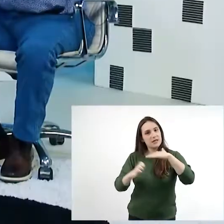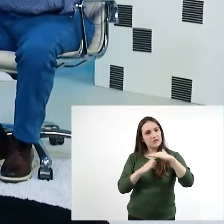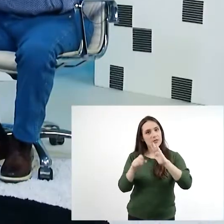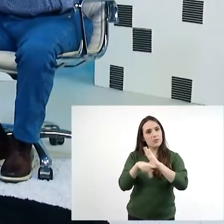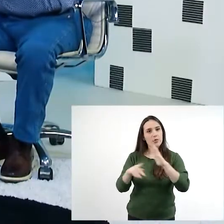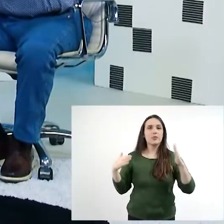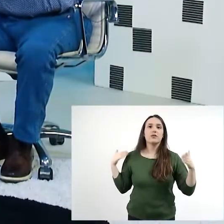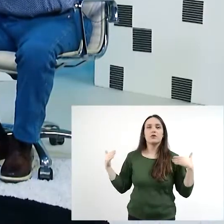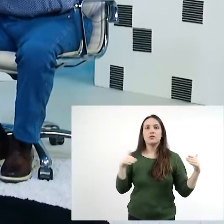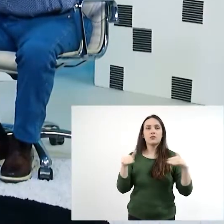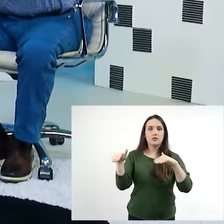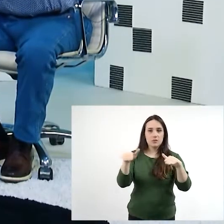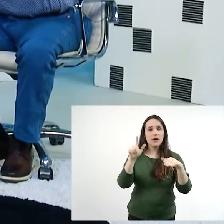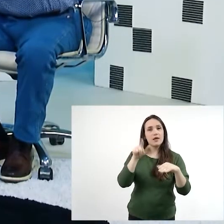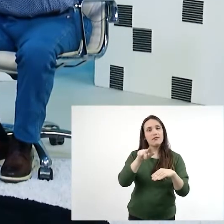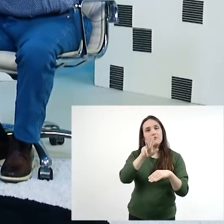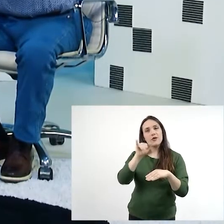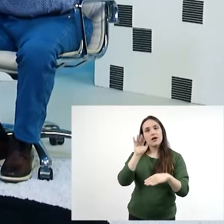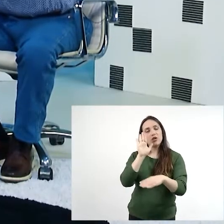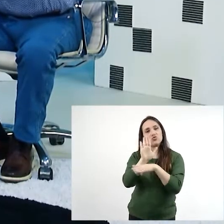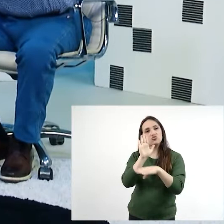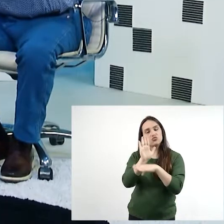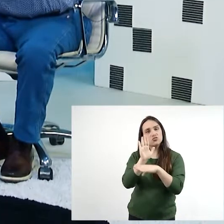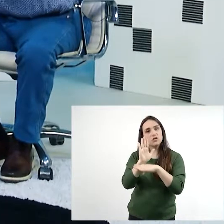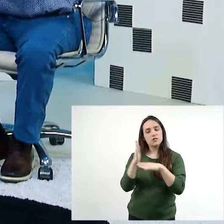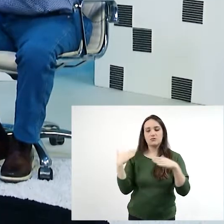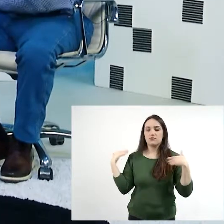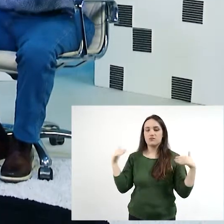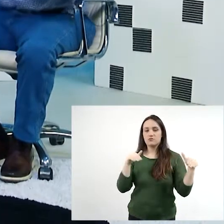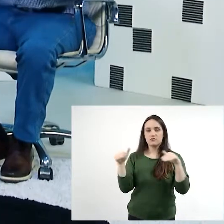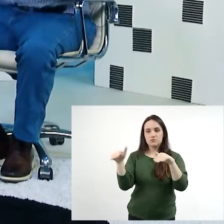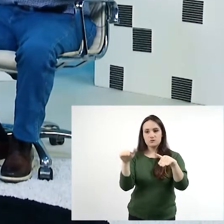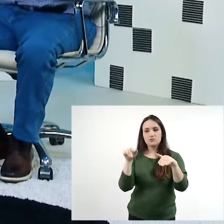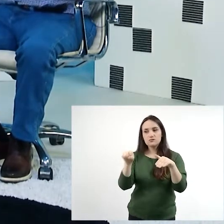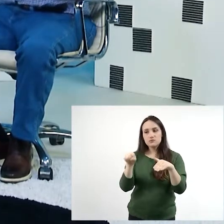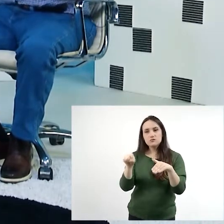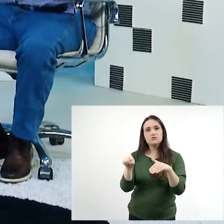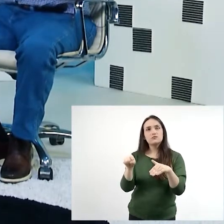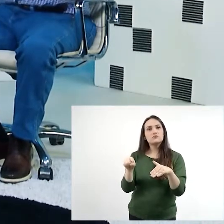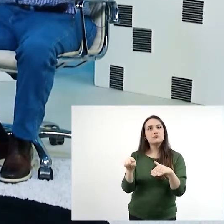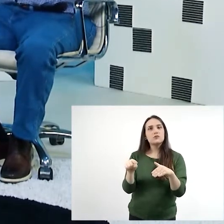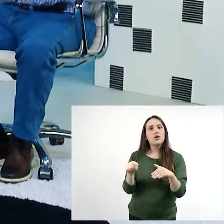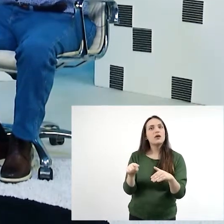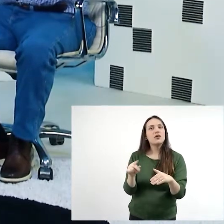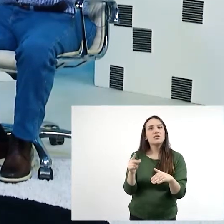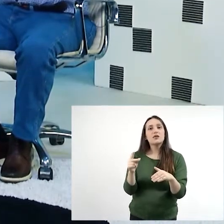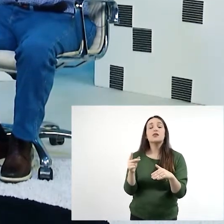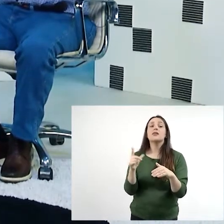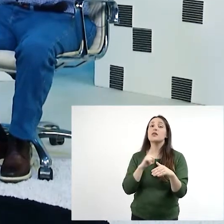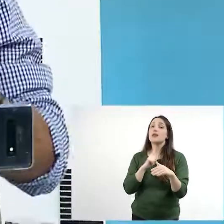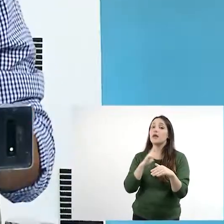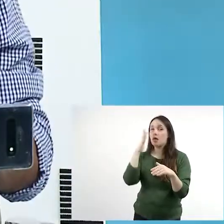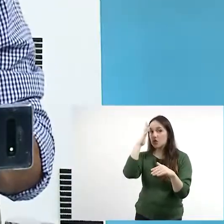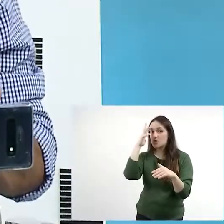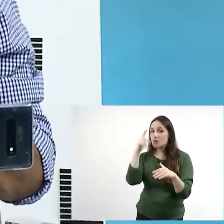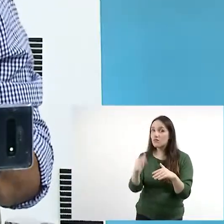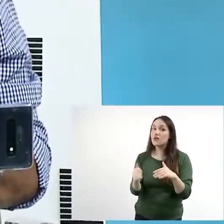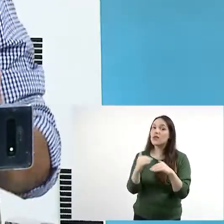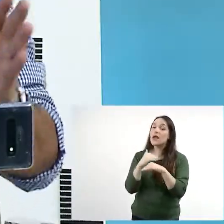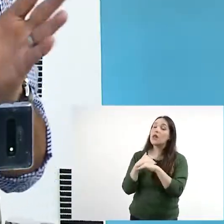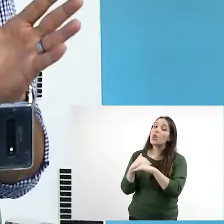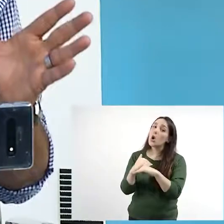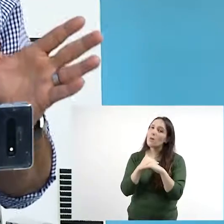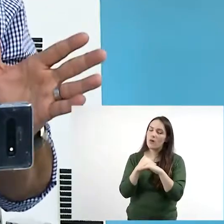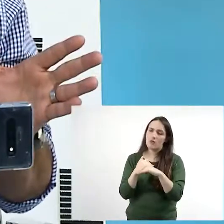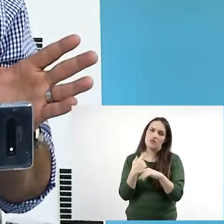para ajudar o setor de turismo e esse setor de turismo ser extremamente equilibrado, porque nós sabemos